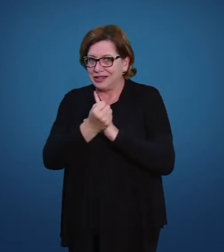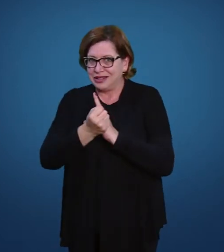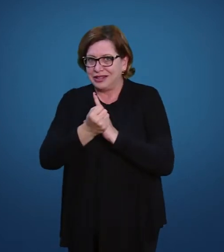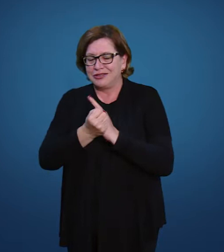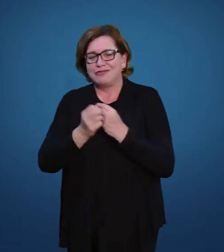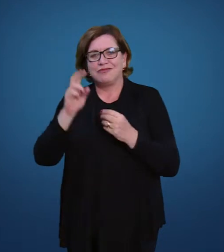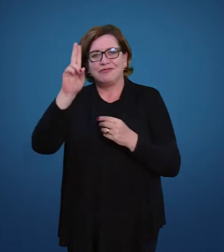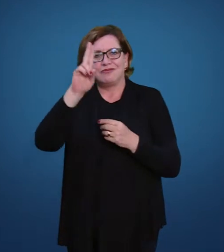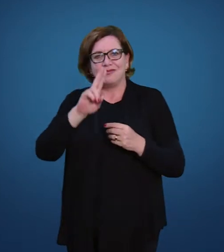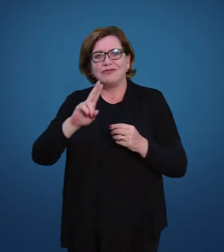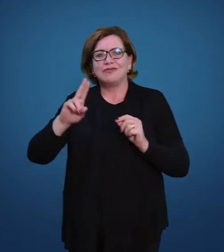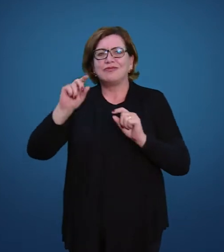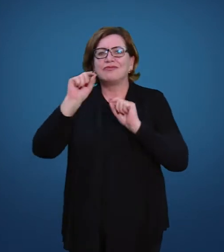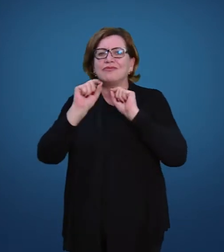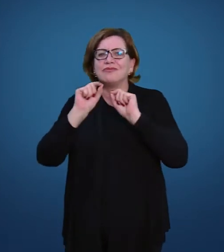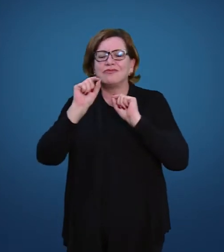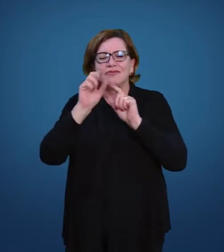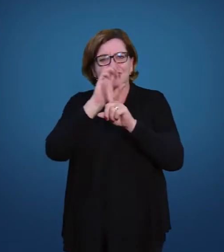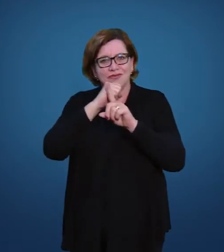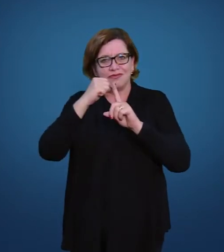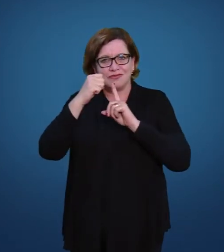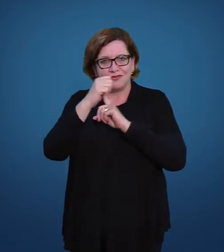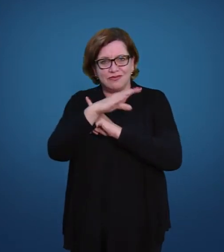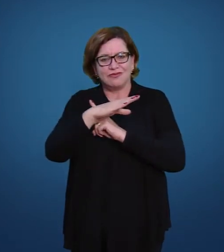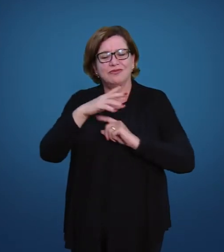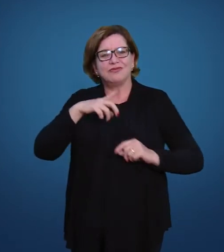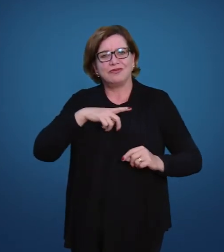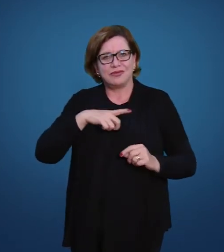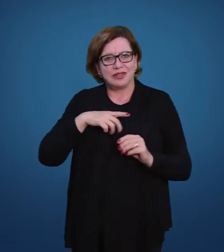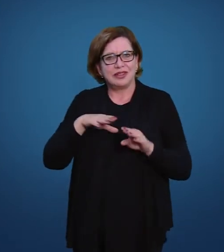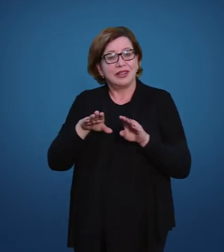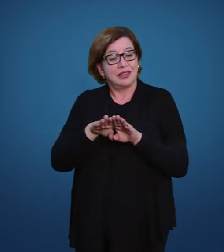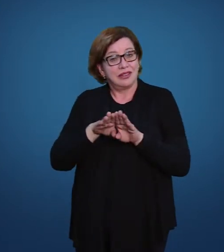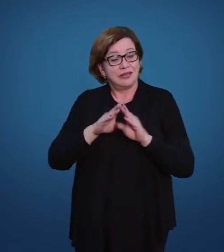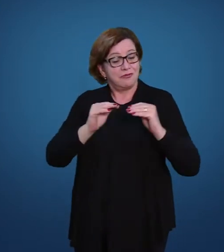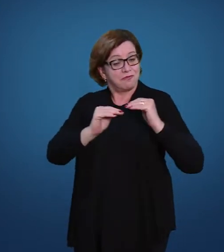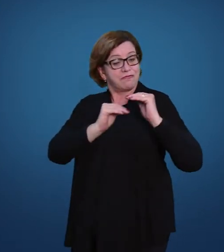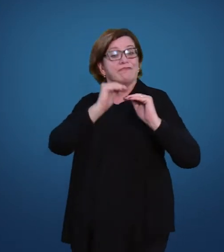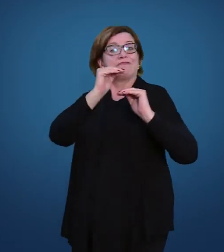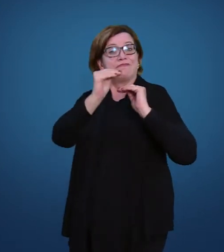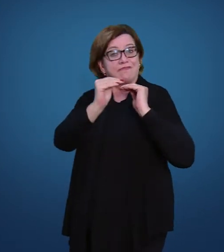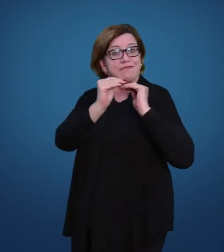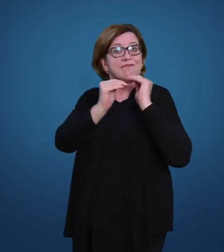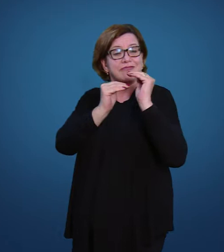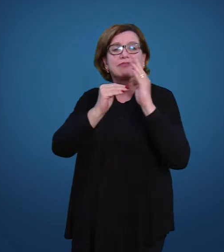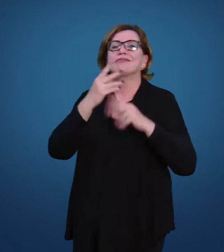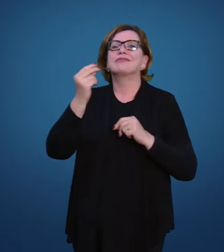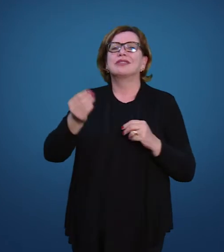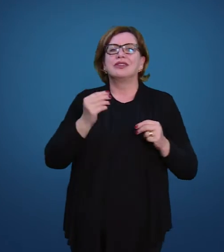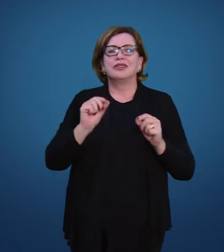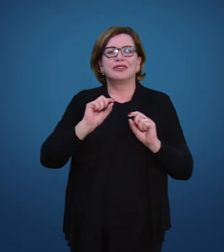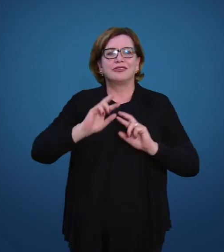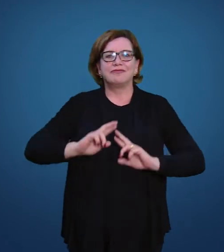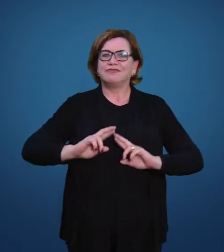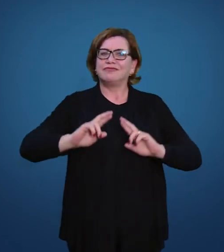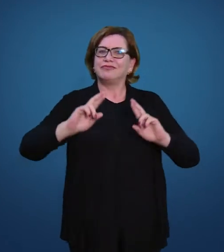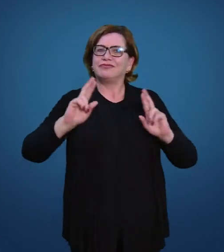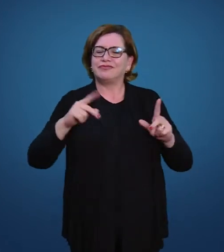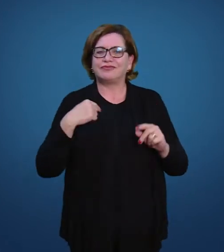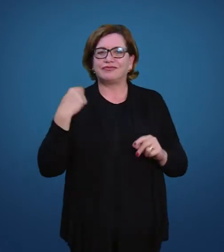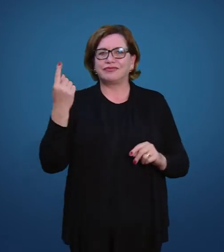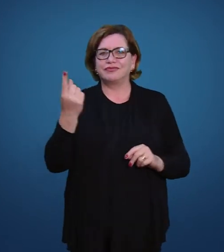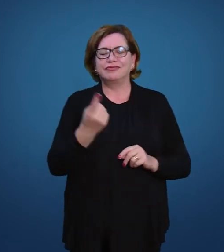apropriar daquilo que ela já tem, já construiu, e dar continuidade, né? O que nos diferencia, por